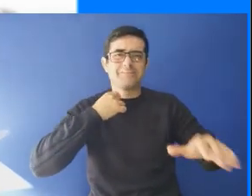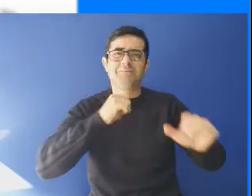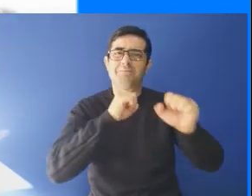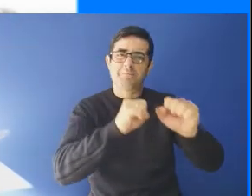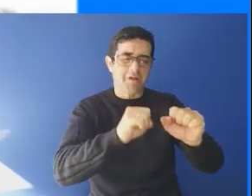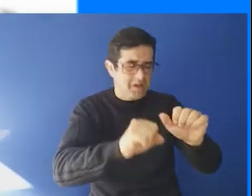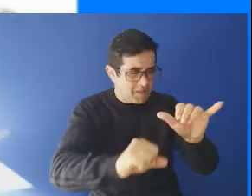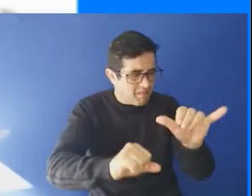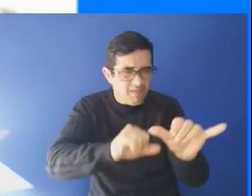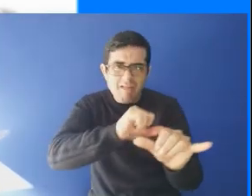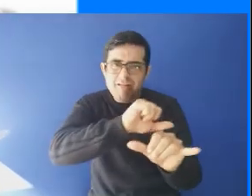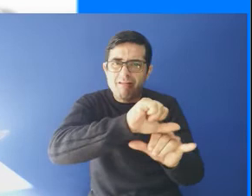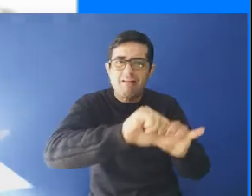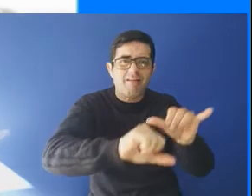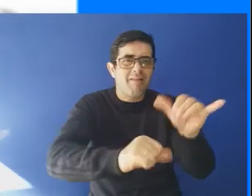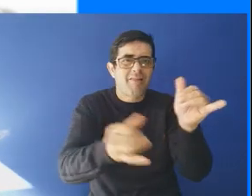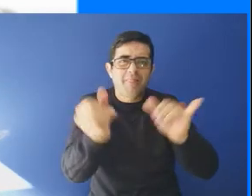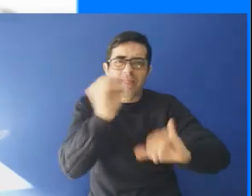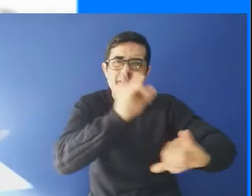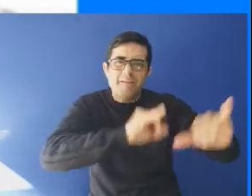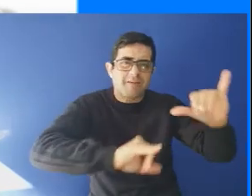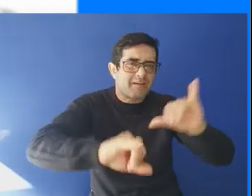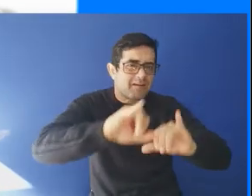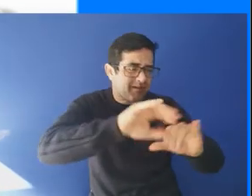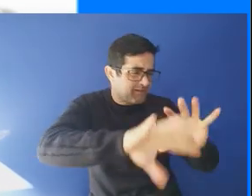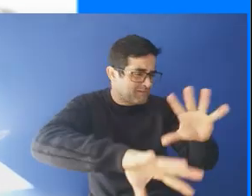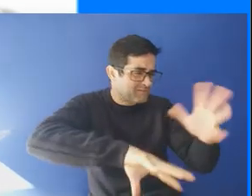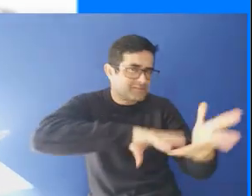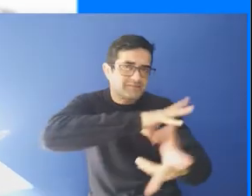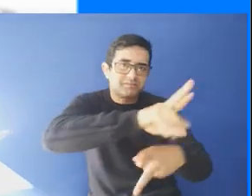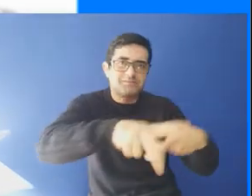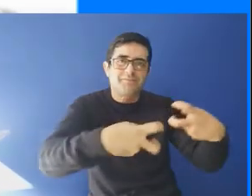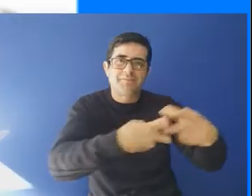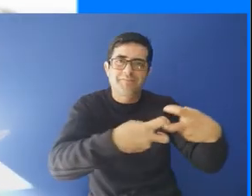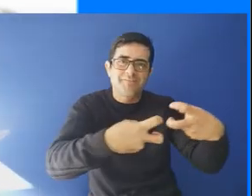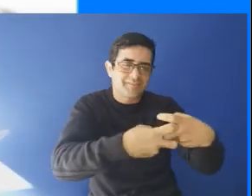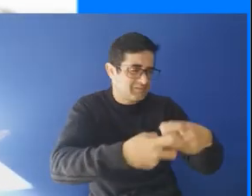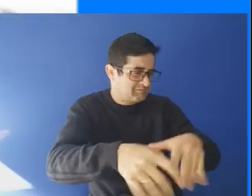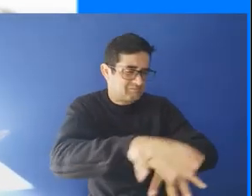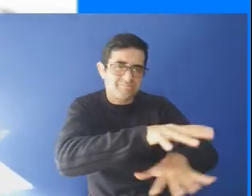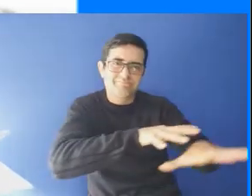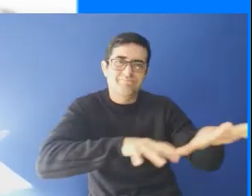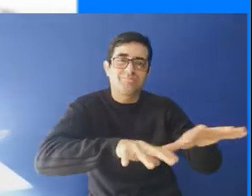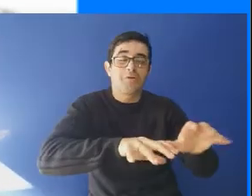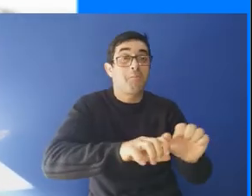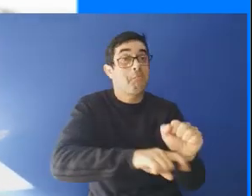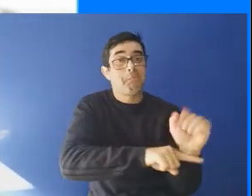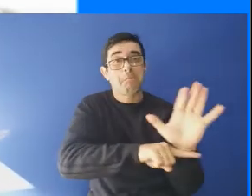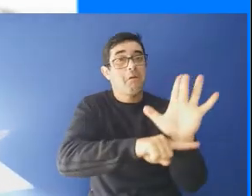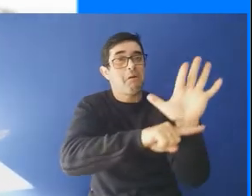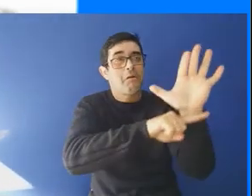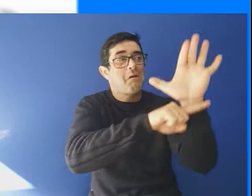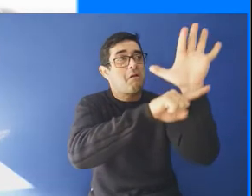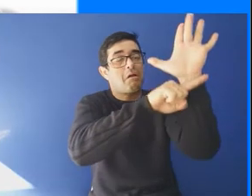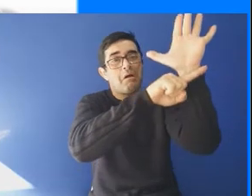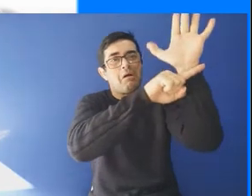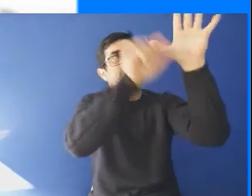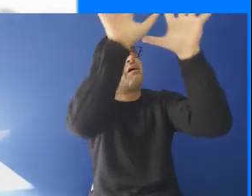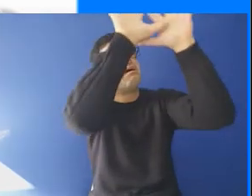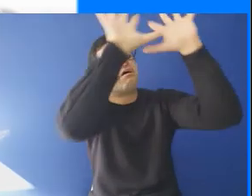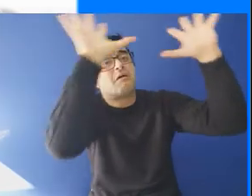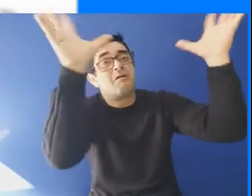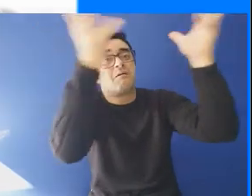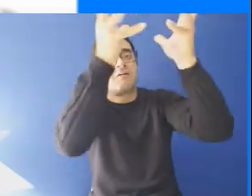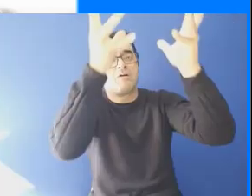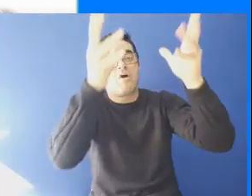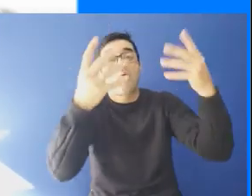ou poluentes podem sofrer uma série de reações químicas ou transformações físicas, podendo passar para a